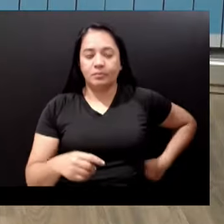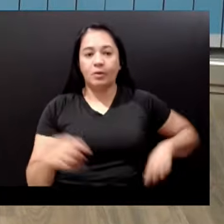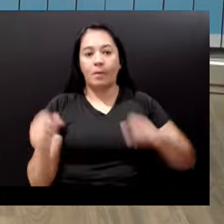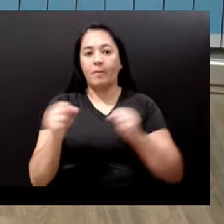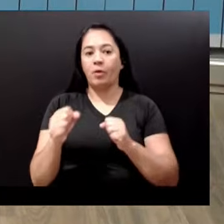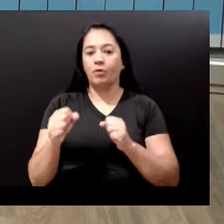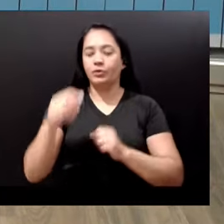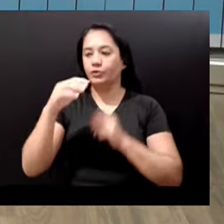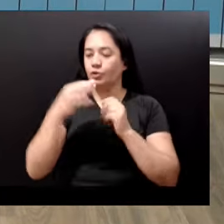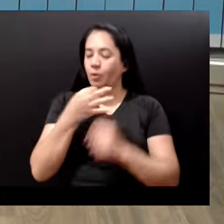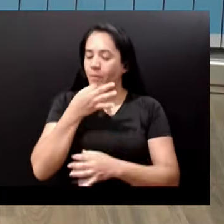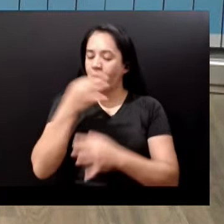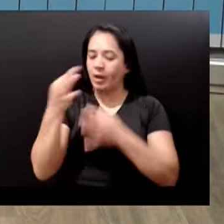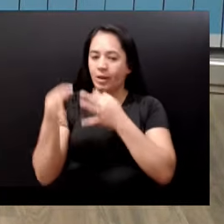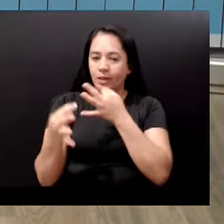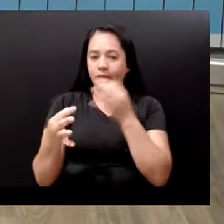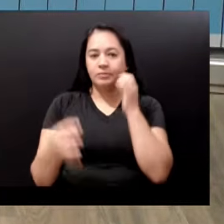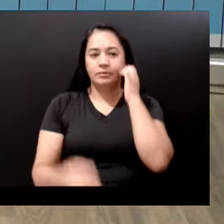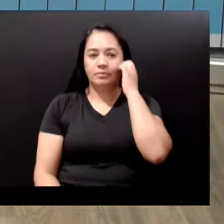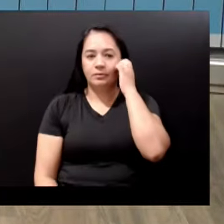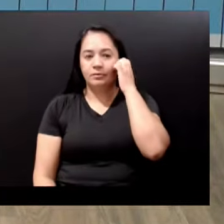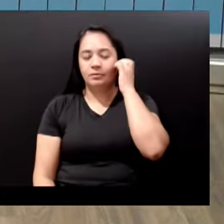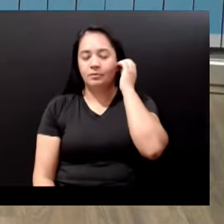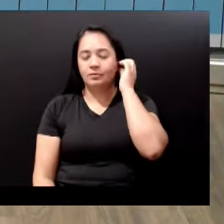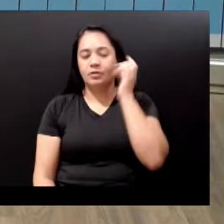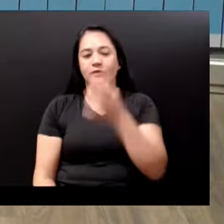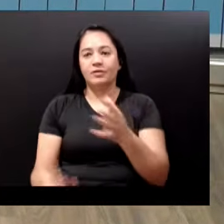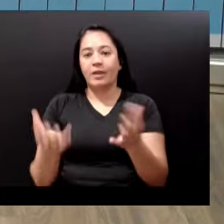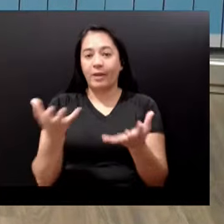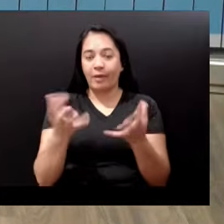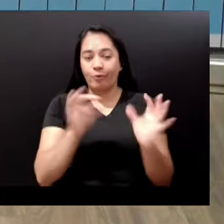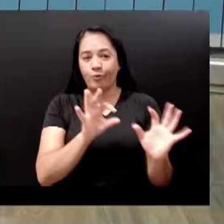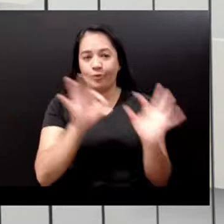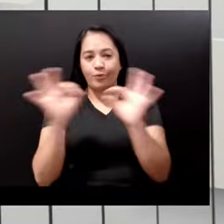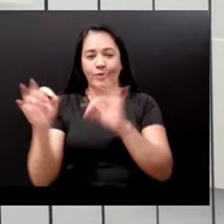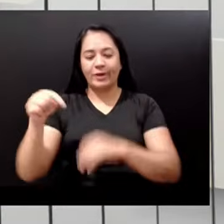crítica construtiva, o que você quer assistir aqui no nosso telejornal.